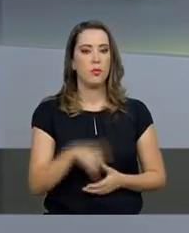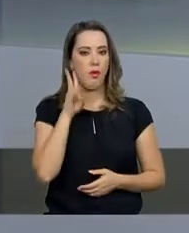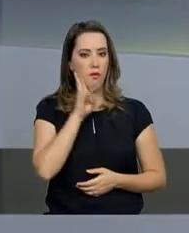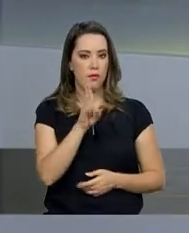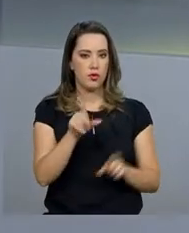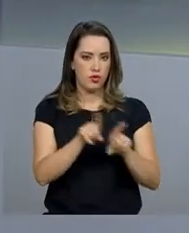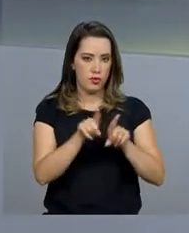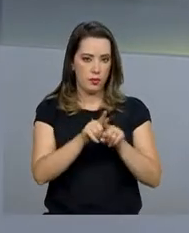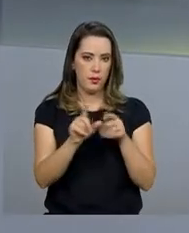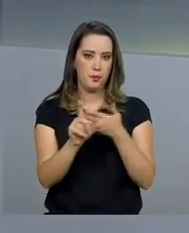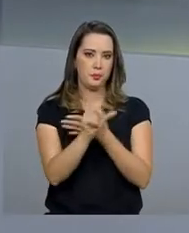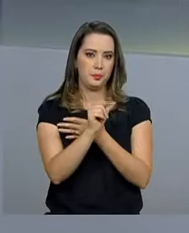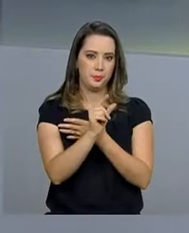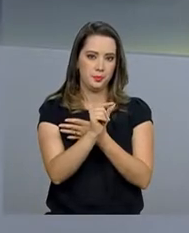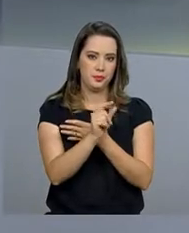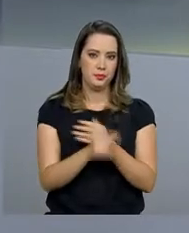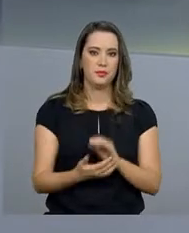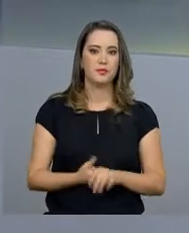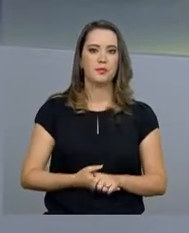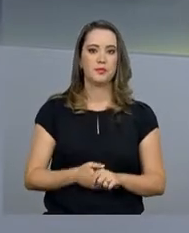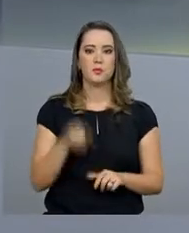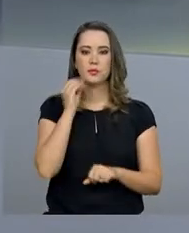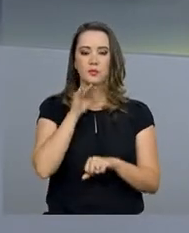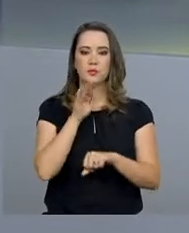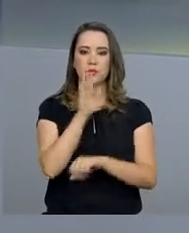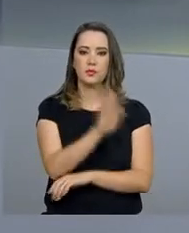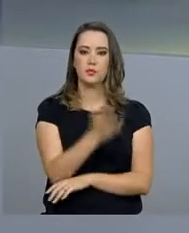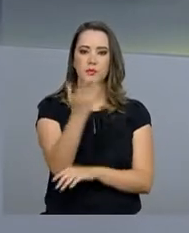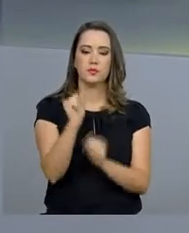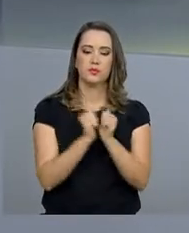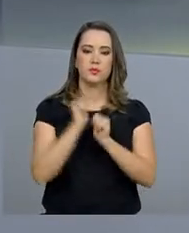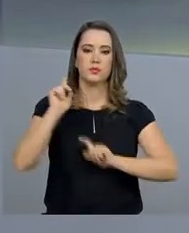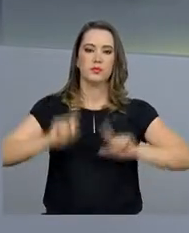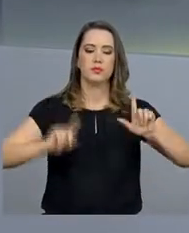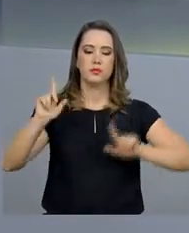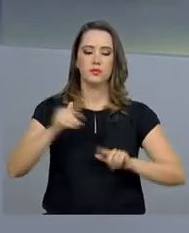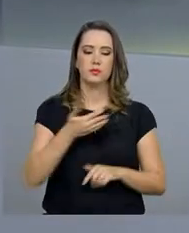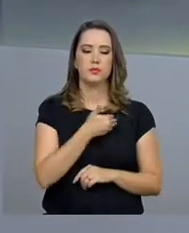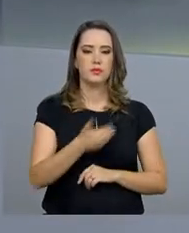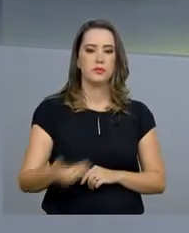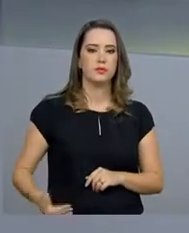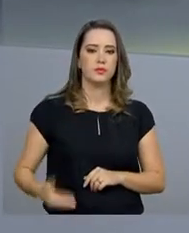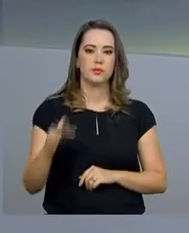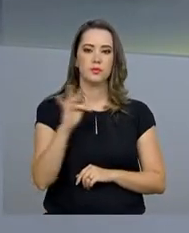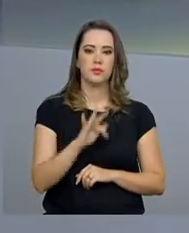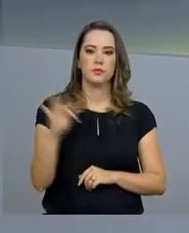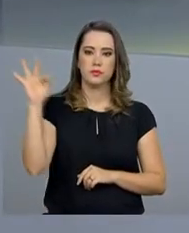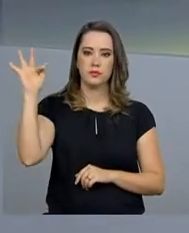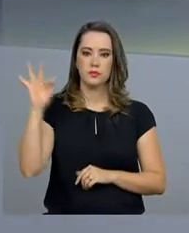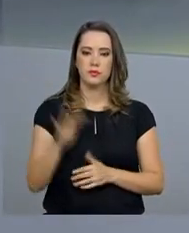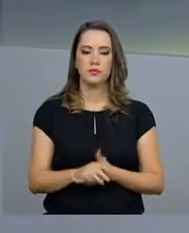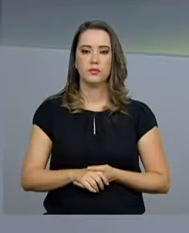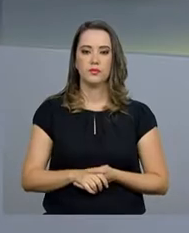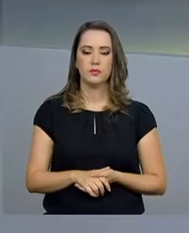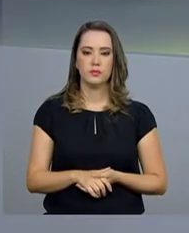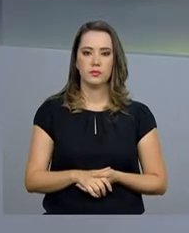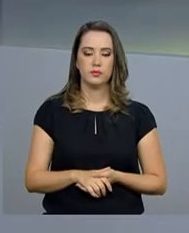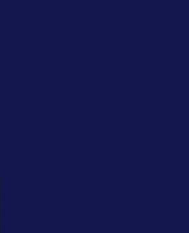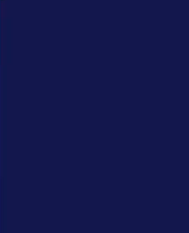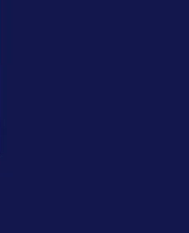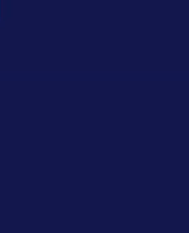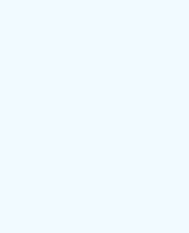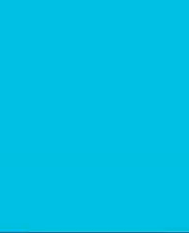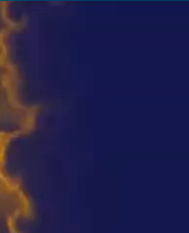YouTube. Acesse também o nosso perfil no Twitter. Uma boa tarde para você. Continue com a gente aqui na NBR e a TV do Governo Federal.